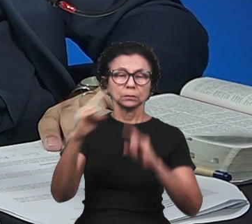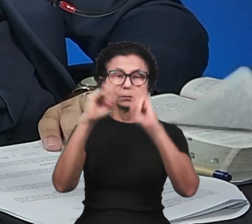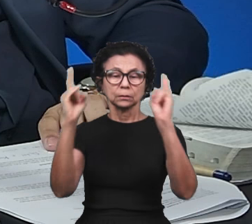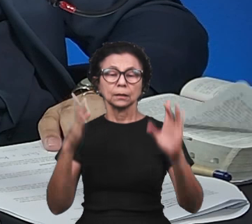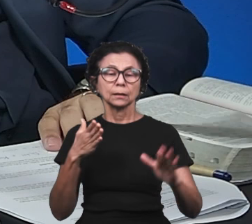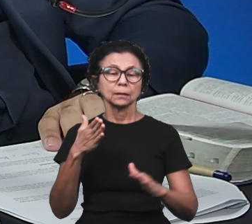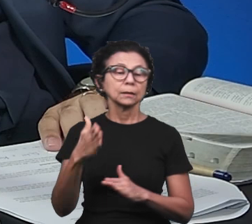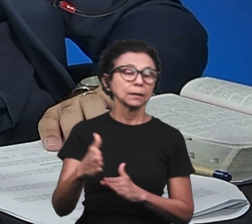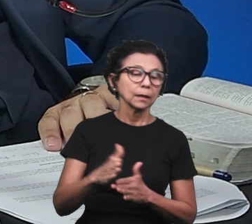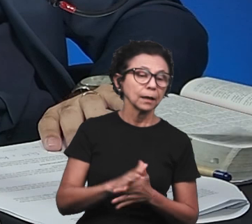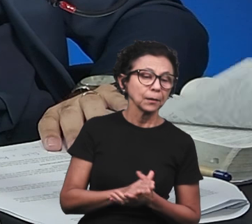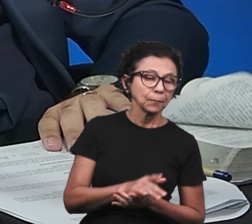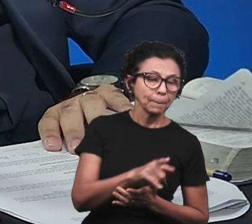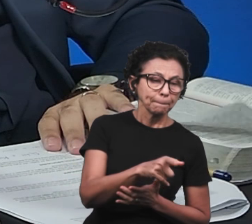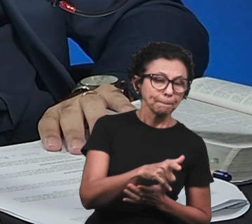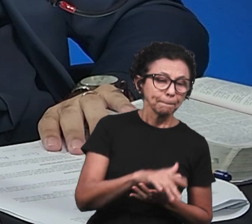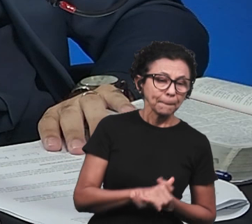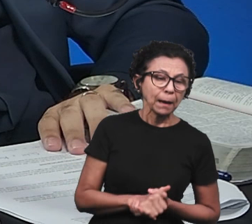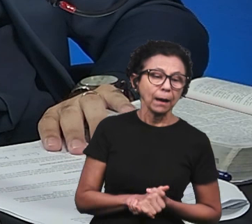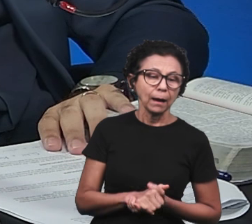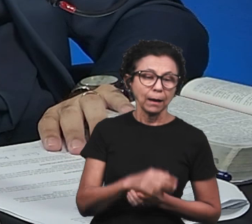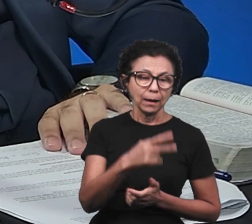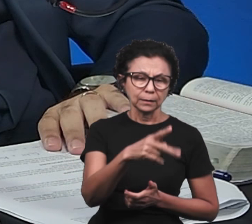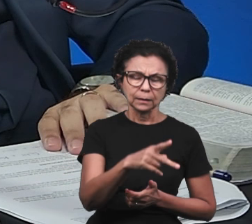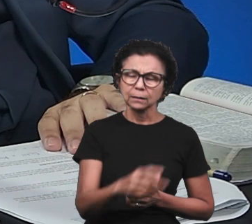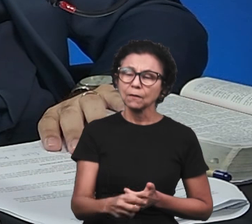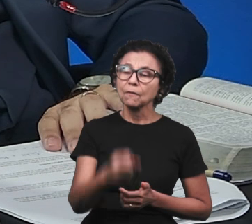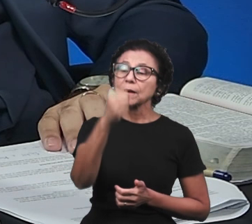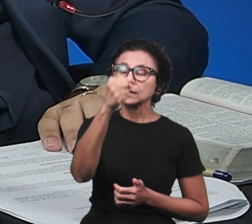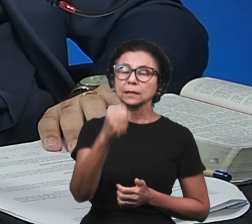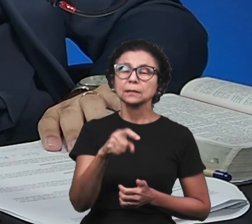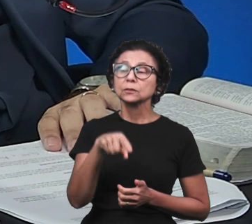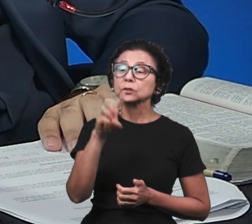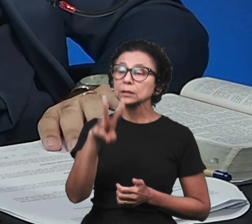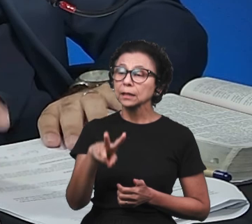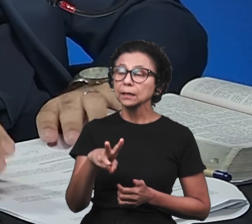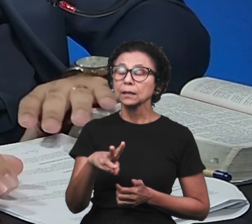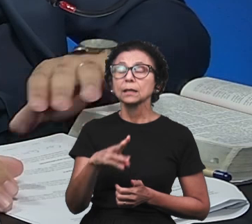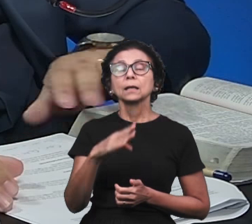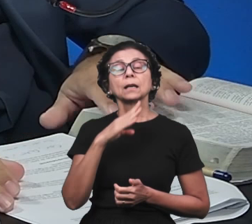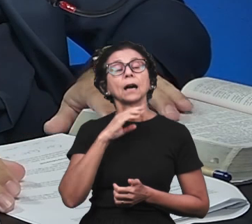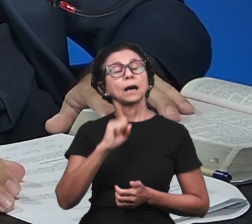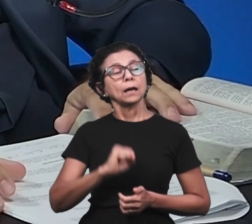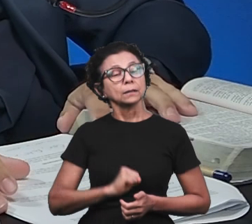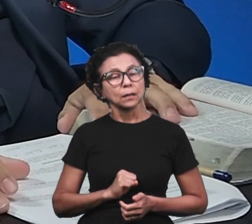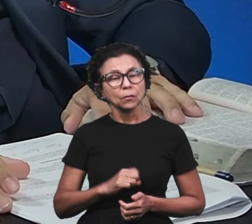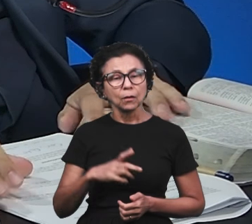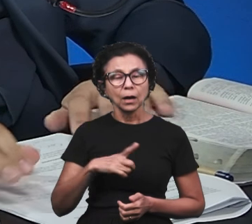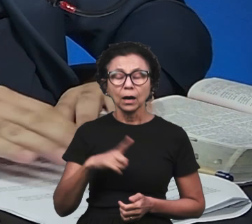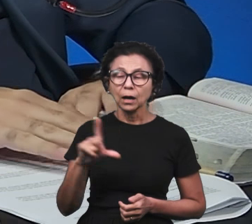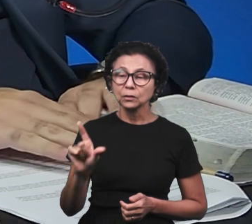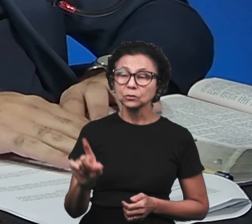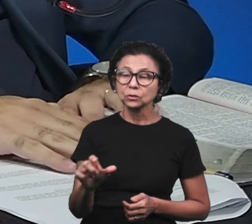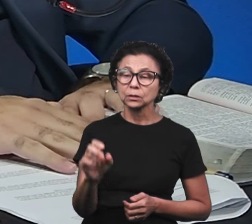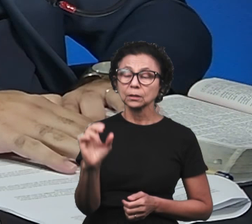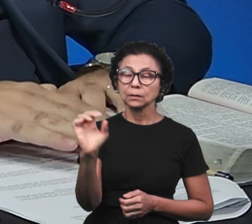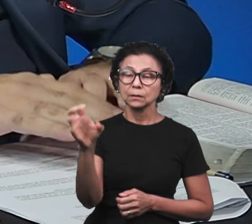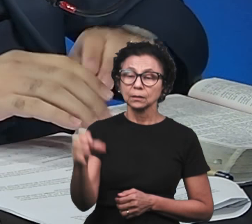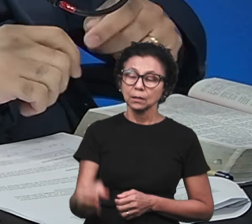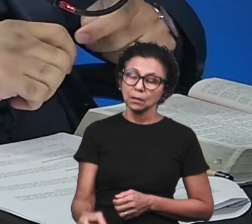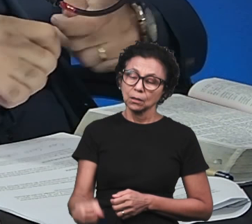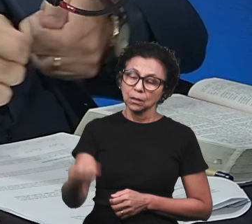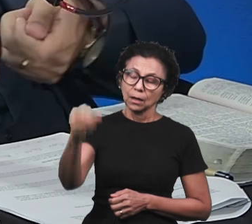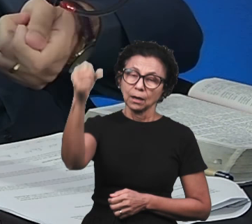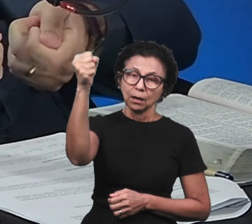Ela tinha produzido flores e tinha frutificado. Aqui há um